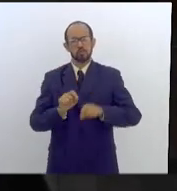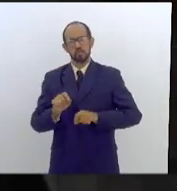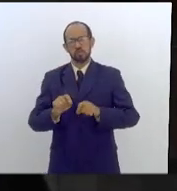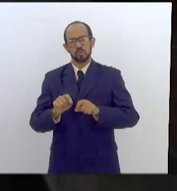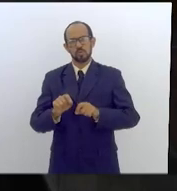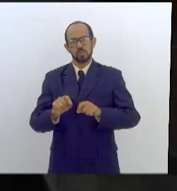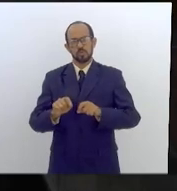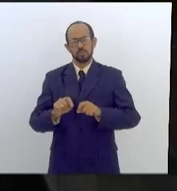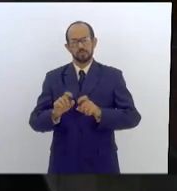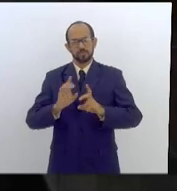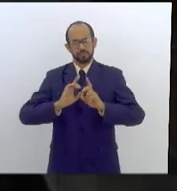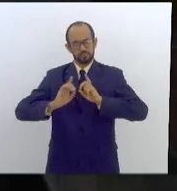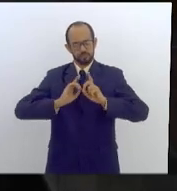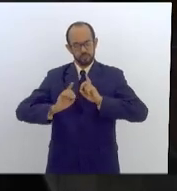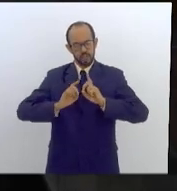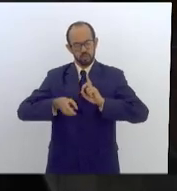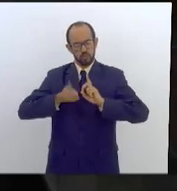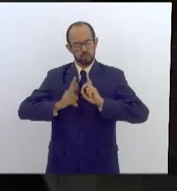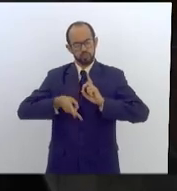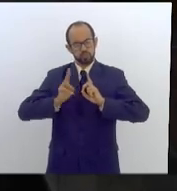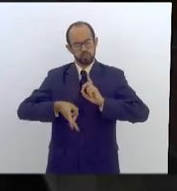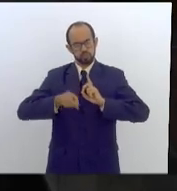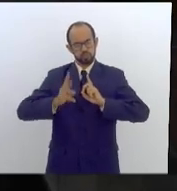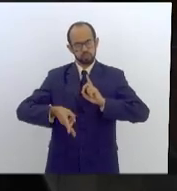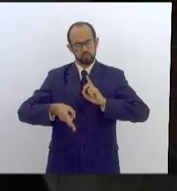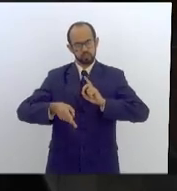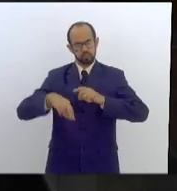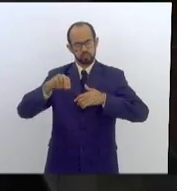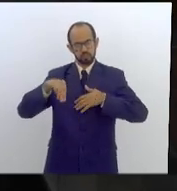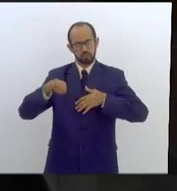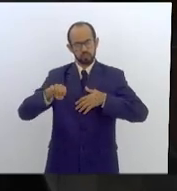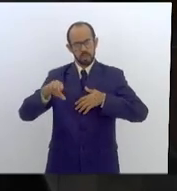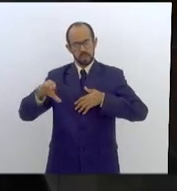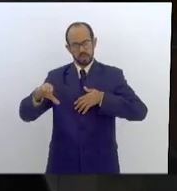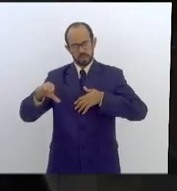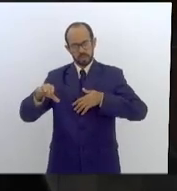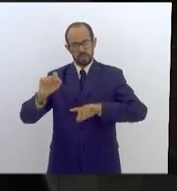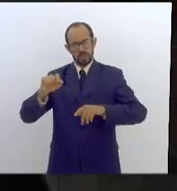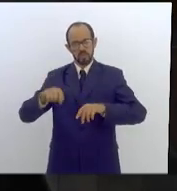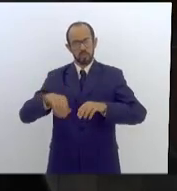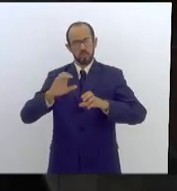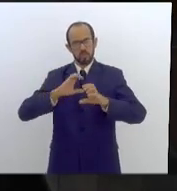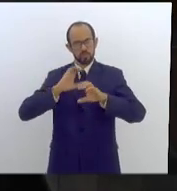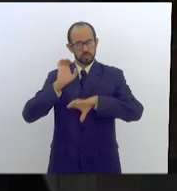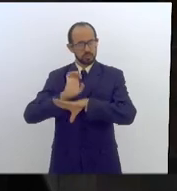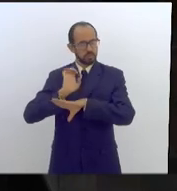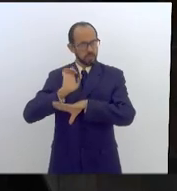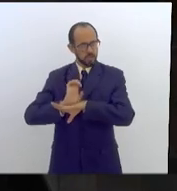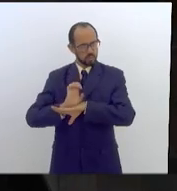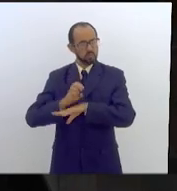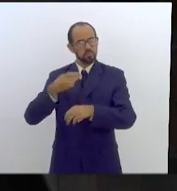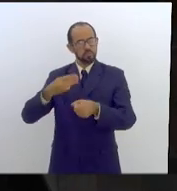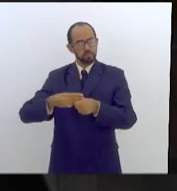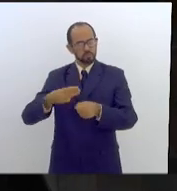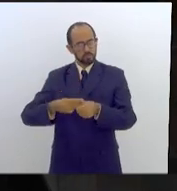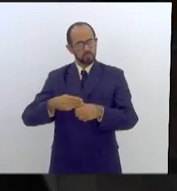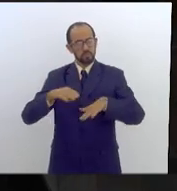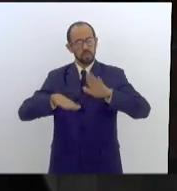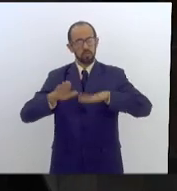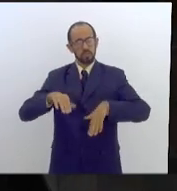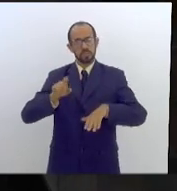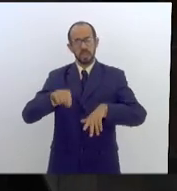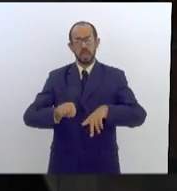Estreito permanente do MEC com os estados com os municípios Talvez seja o caso sim